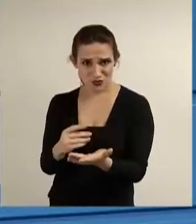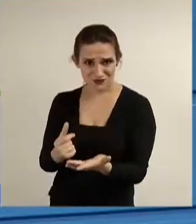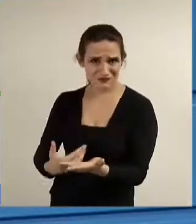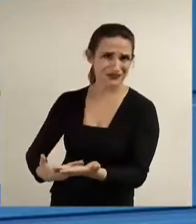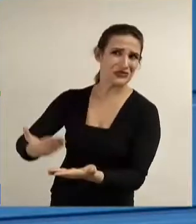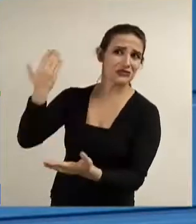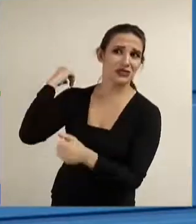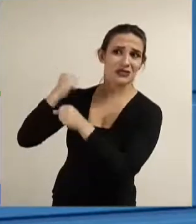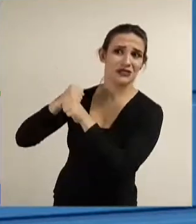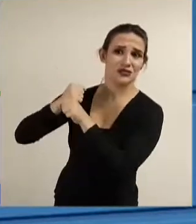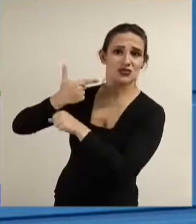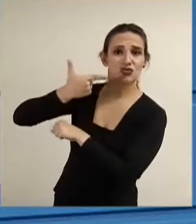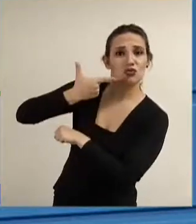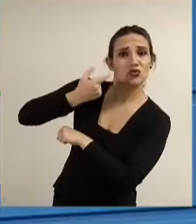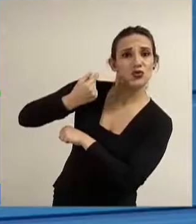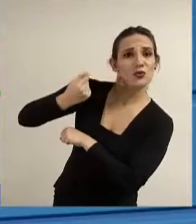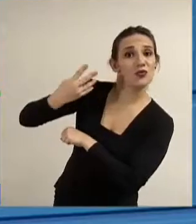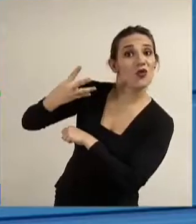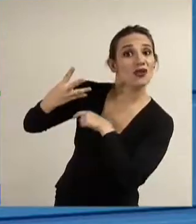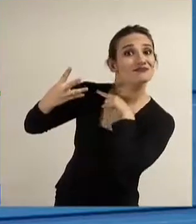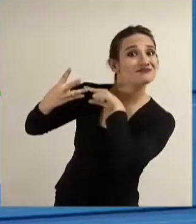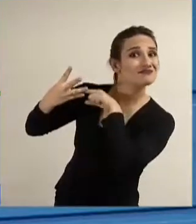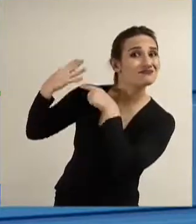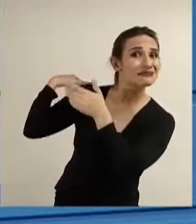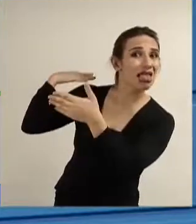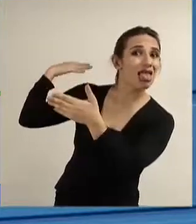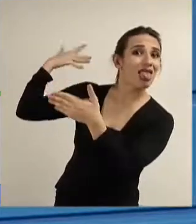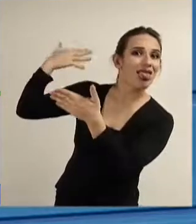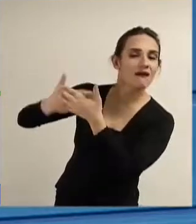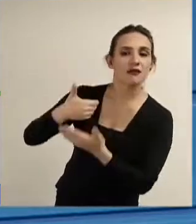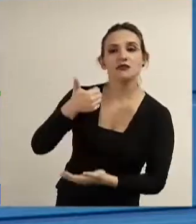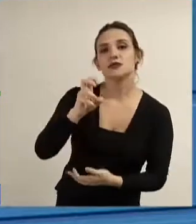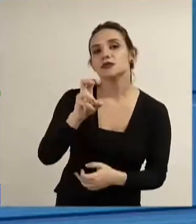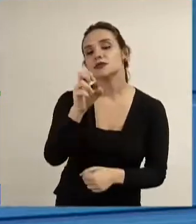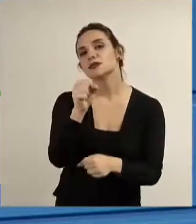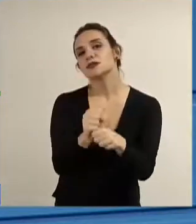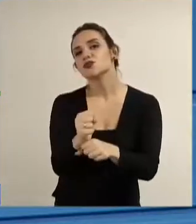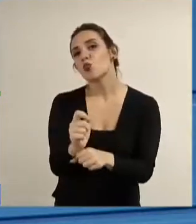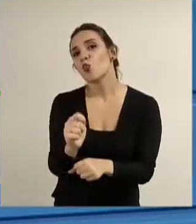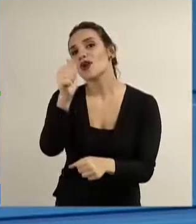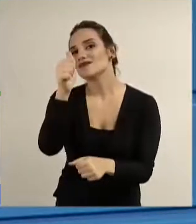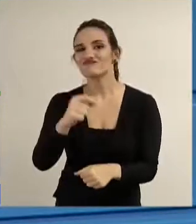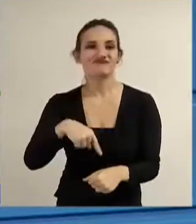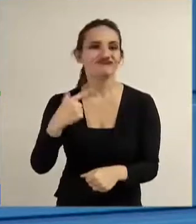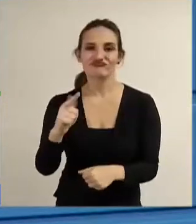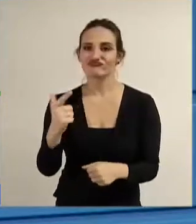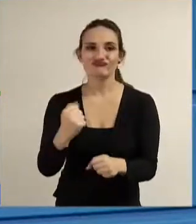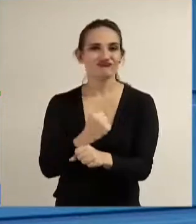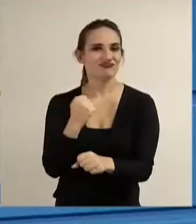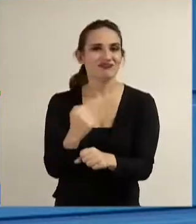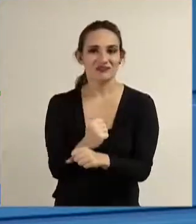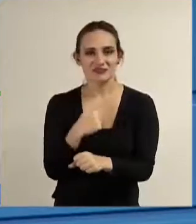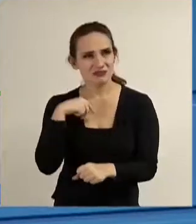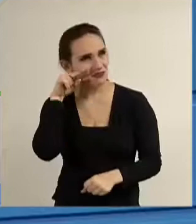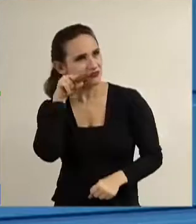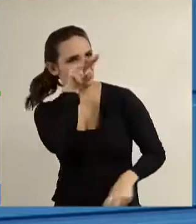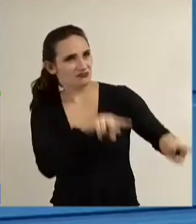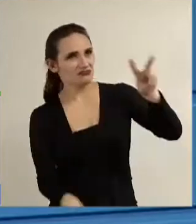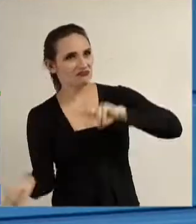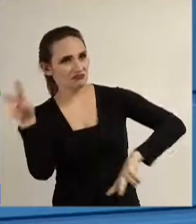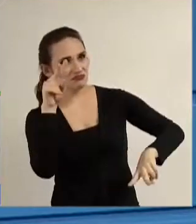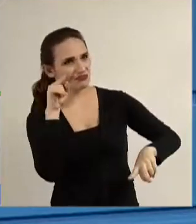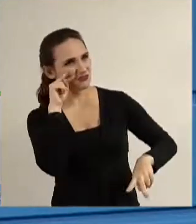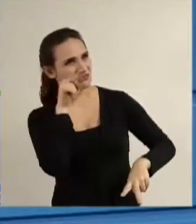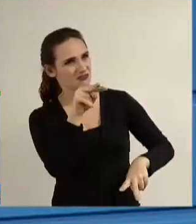de 2004, portanto, há quase 15 anos. Atualmente, sua aparência física